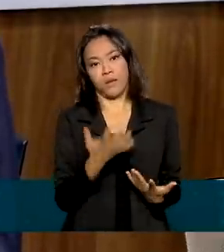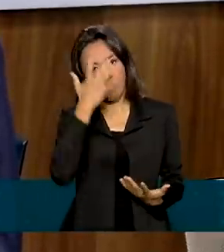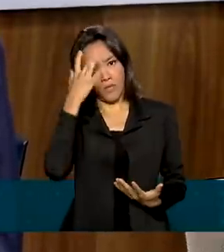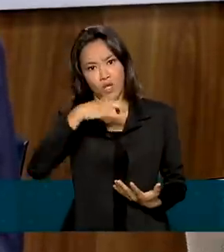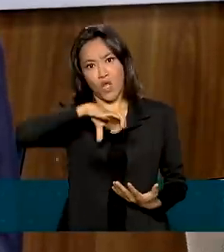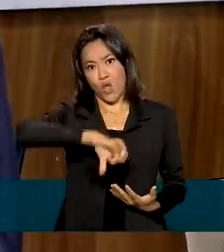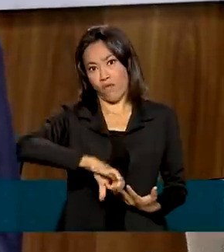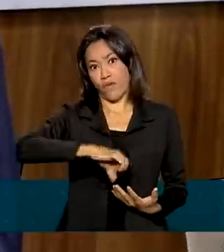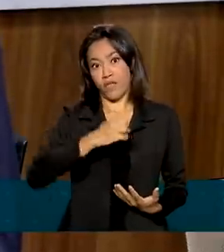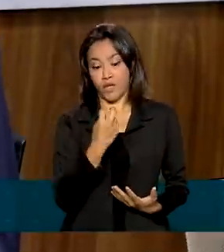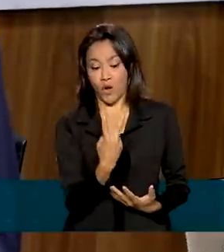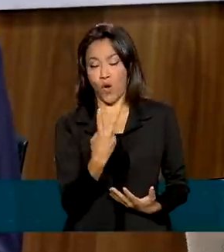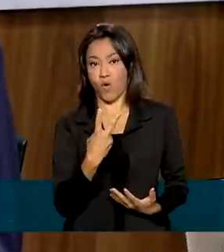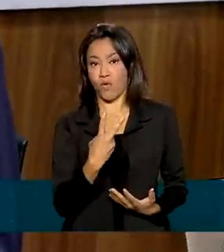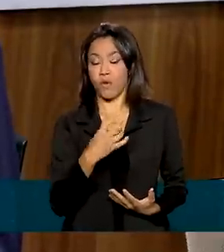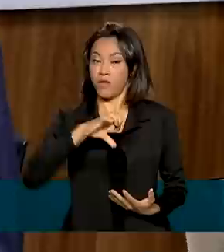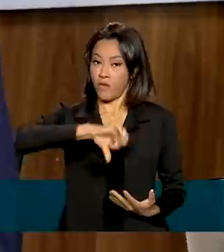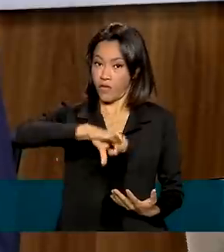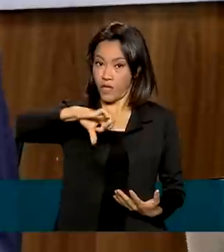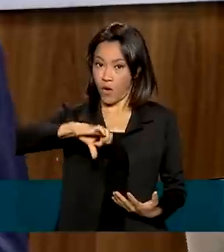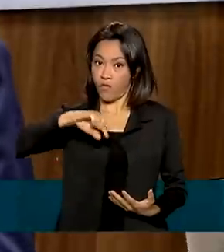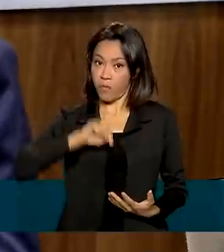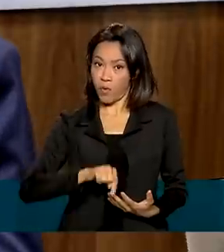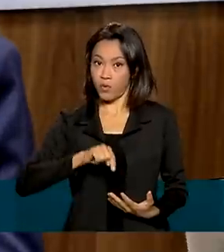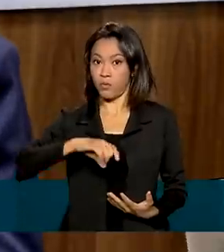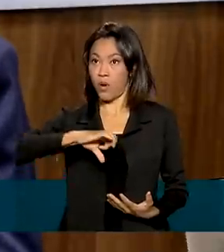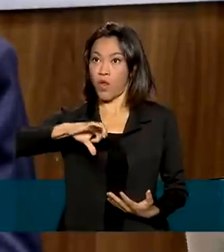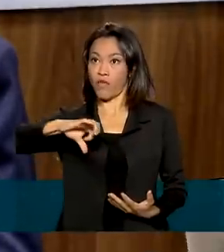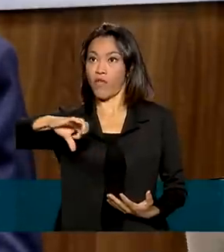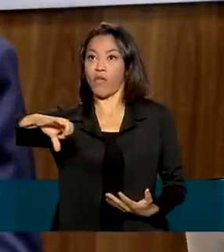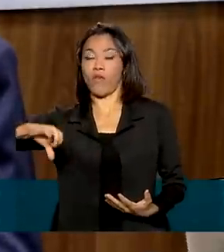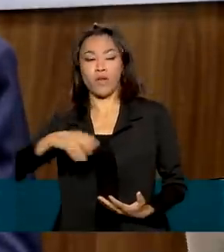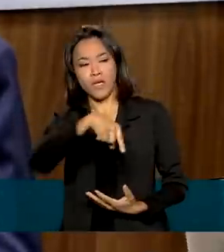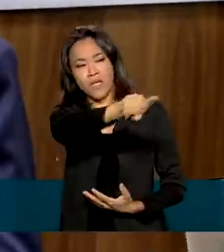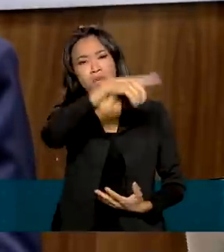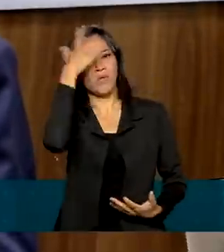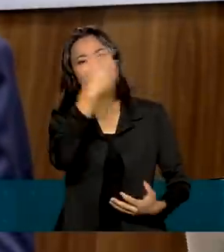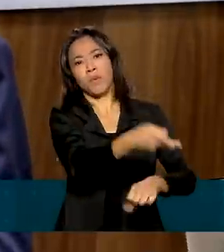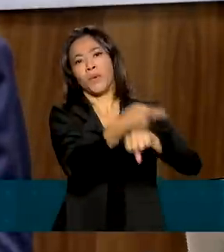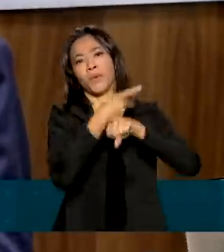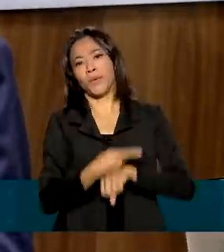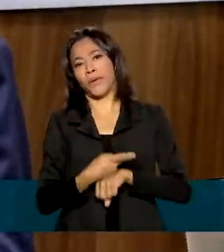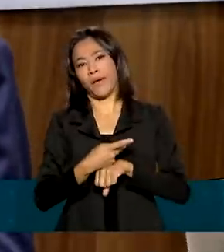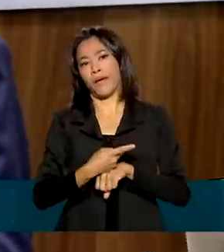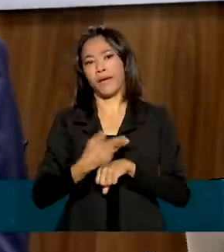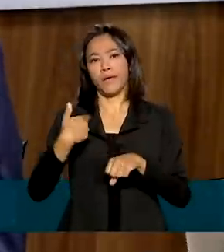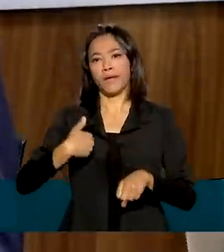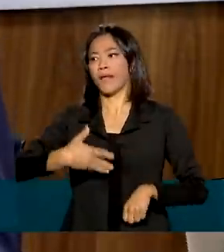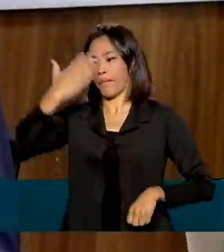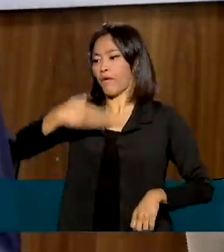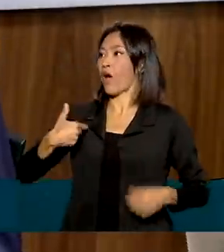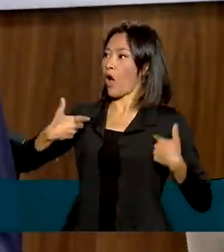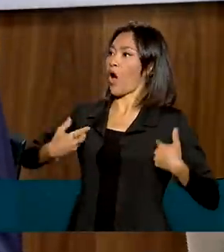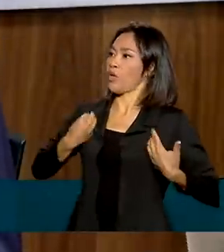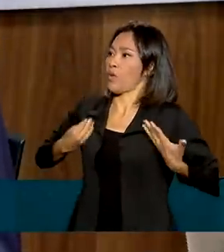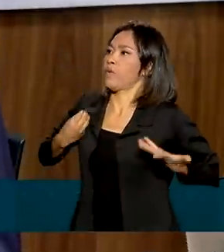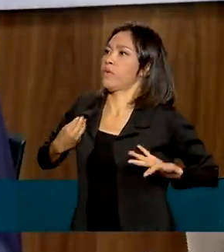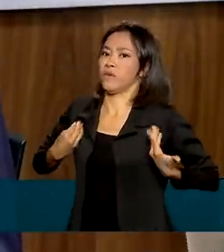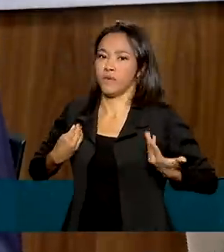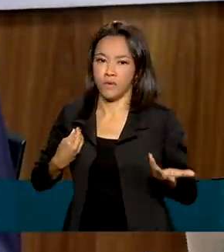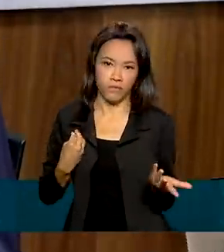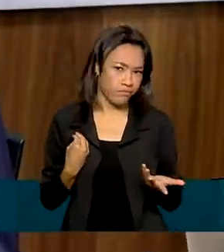fazer 99.99 alguma coisa por cento de pessoas procurar o posto do INSS para dizer que está vivo então isso daí